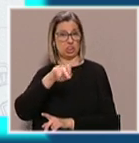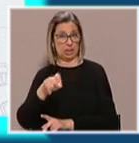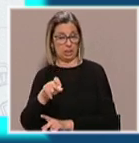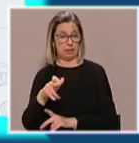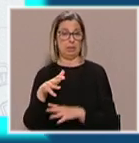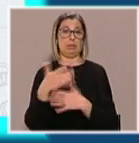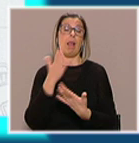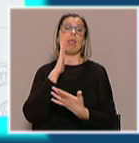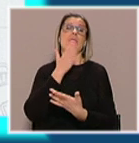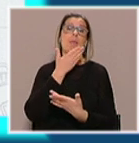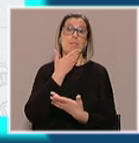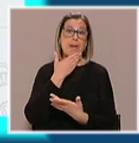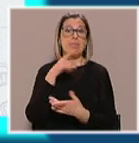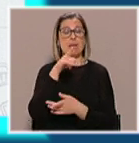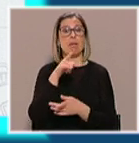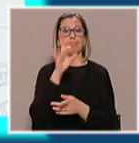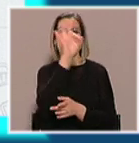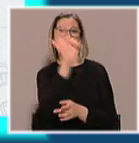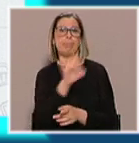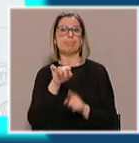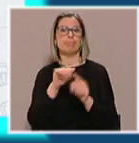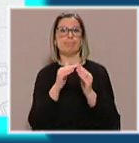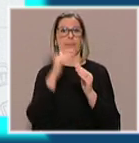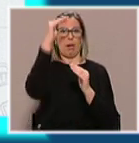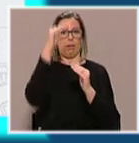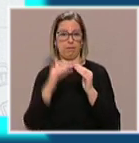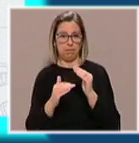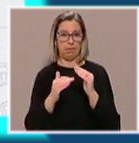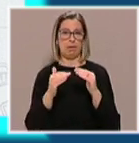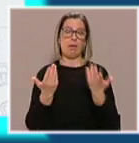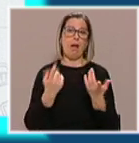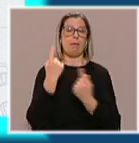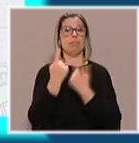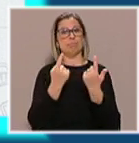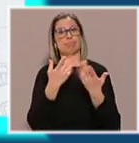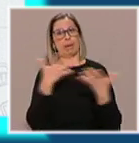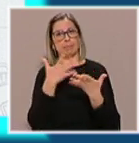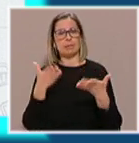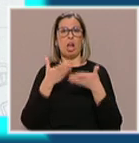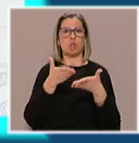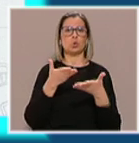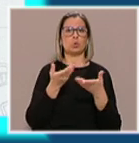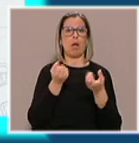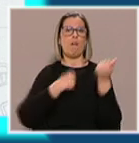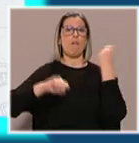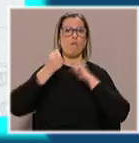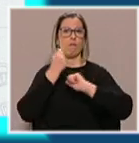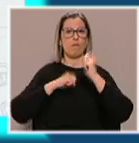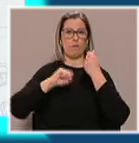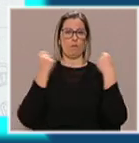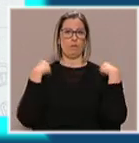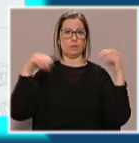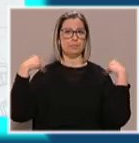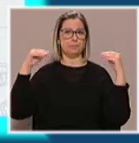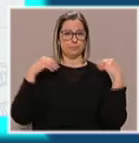Dependendo do grau da paralisia, muitas das vezes socorre-se de fisioterapia para ajudar a promover todo o